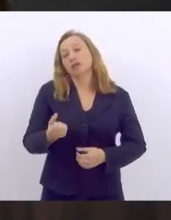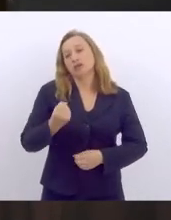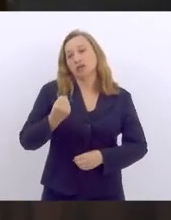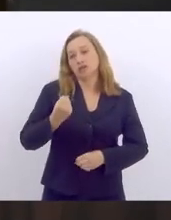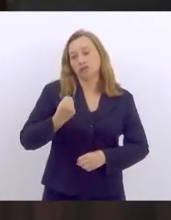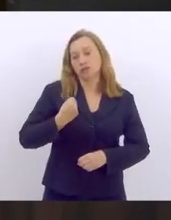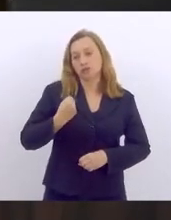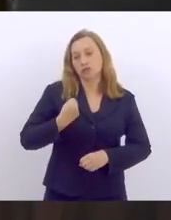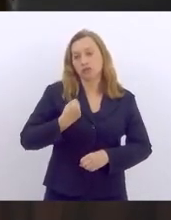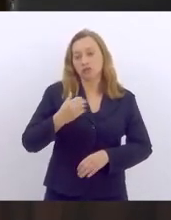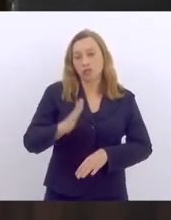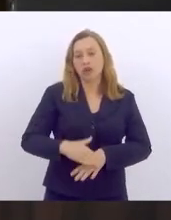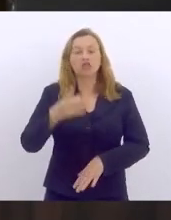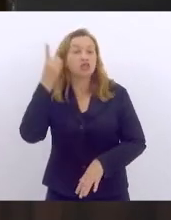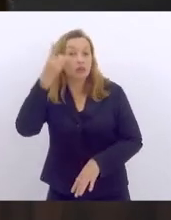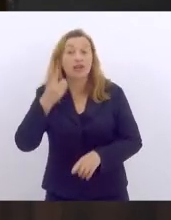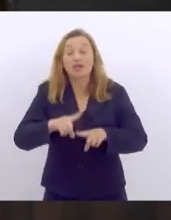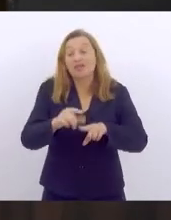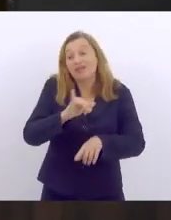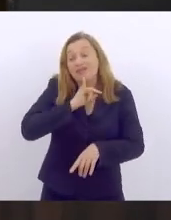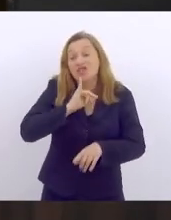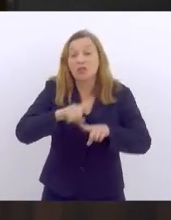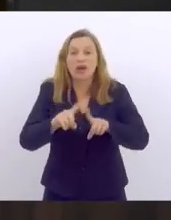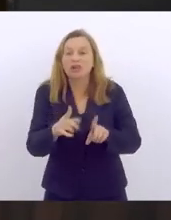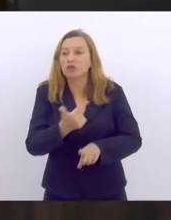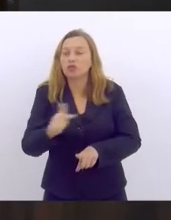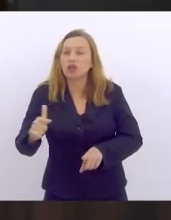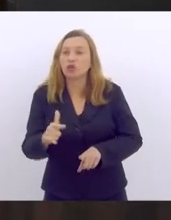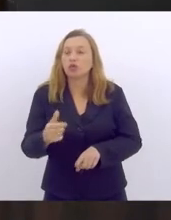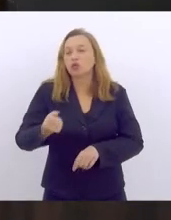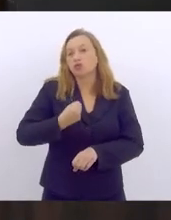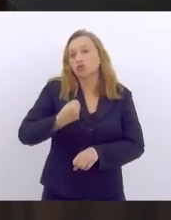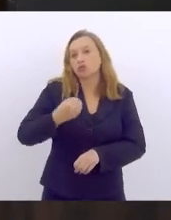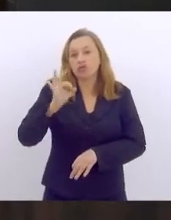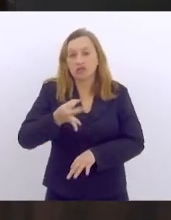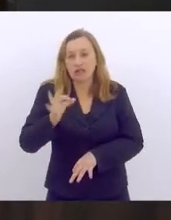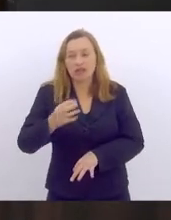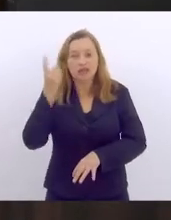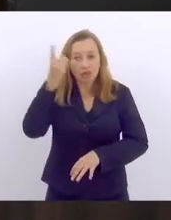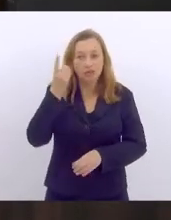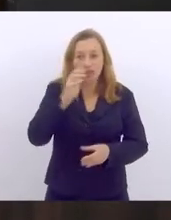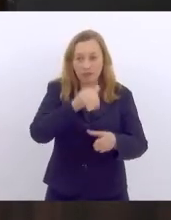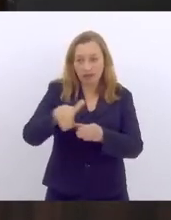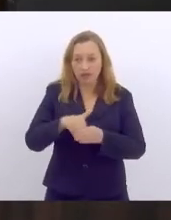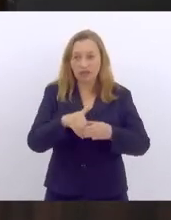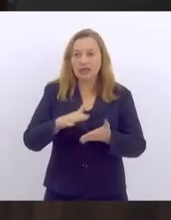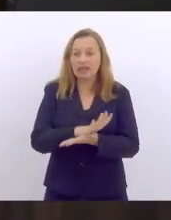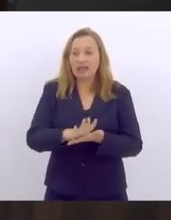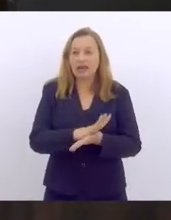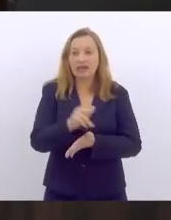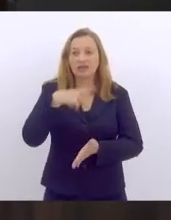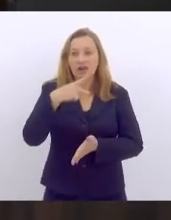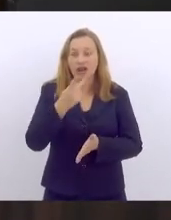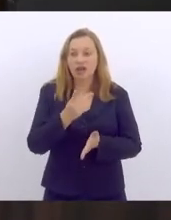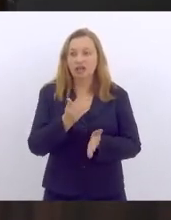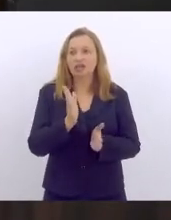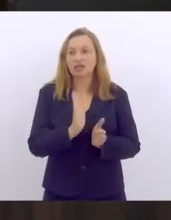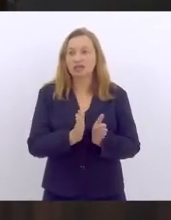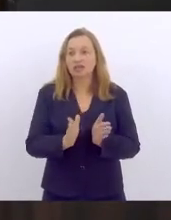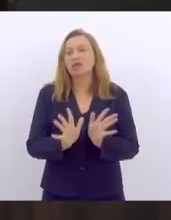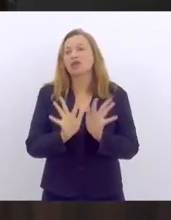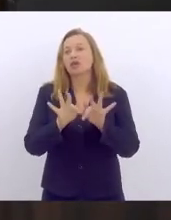PECs importantíssimas, mas não tem quórum suficiente para a votação. Nada mais havendo a tratar na ordem do